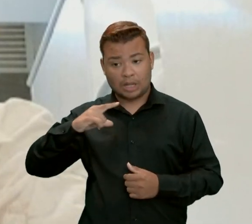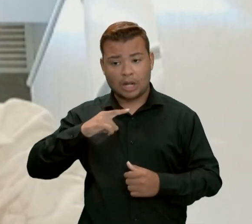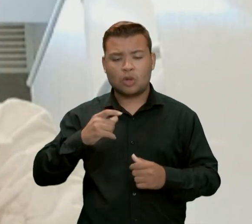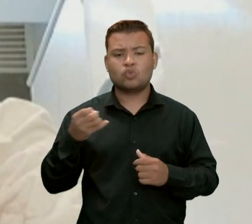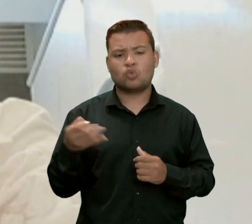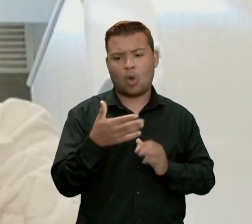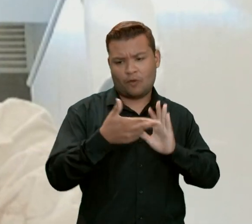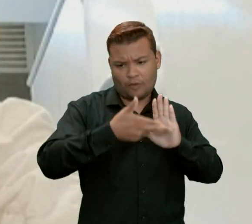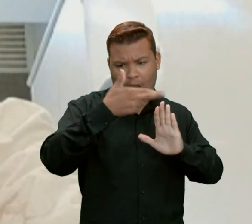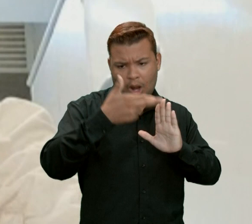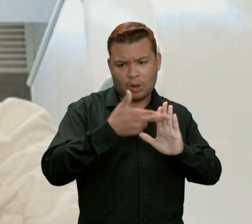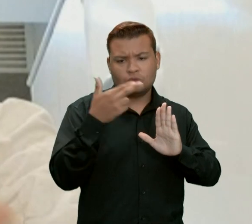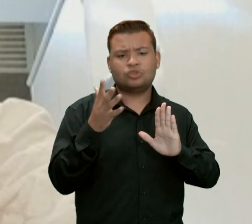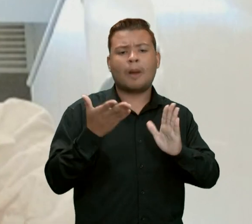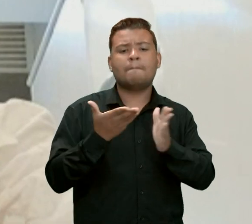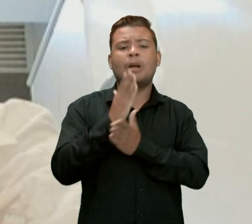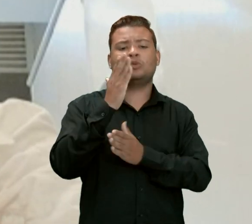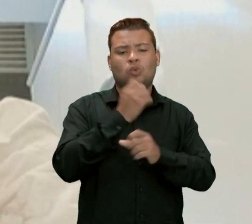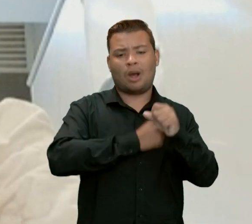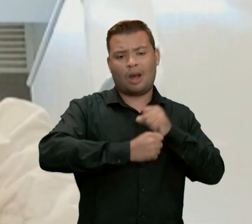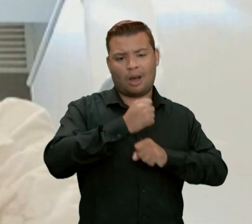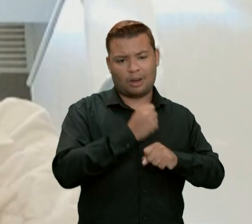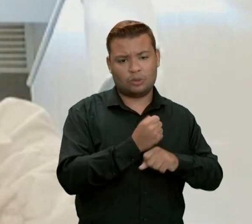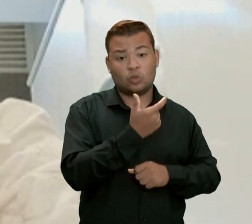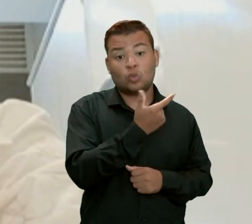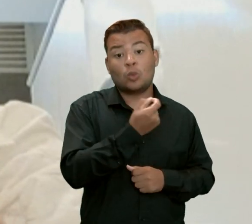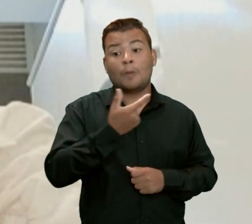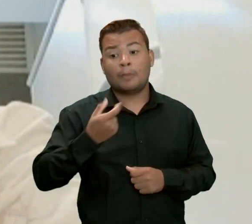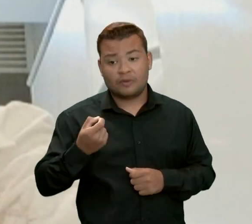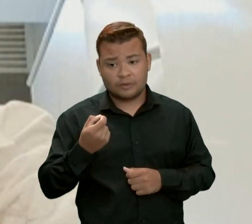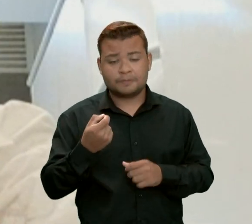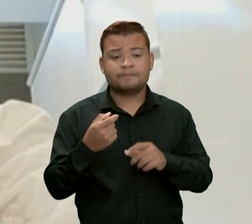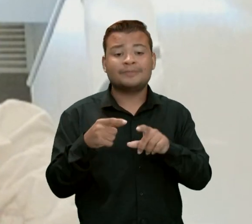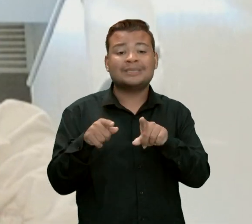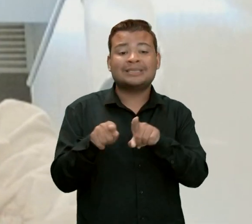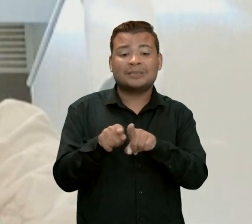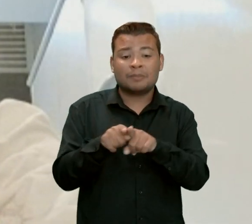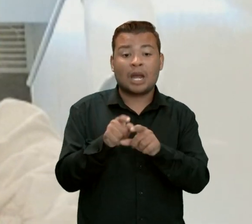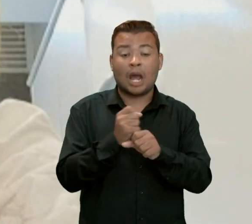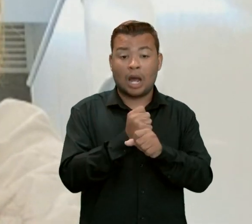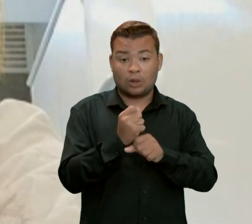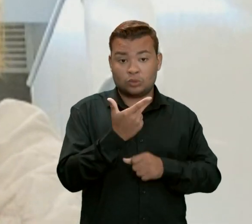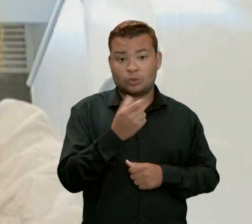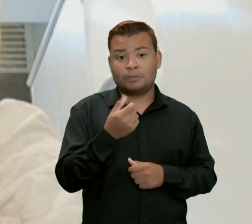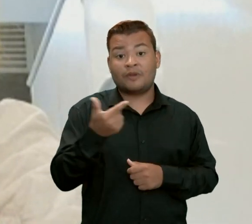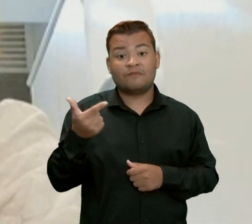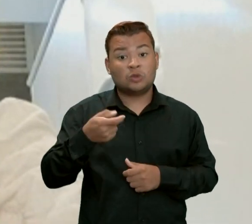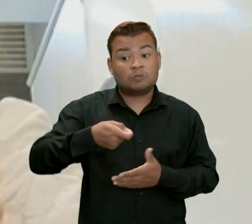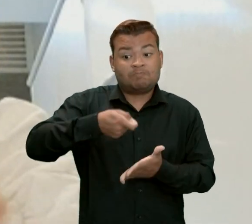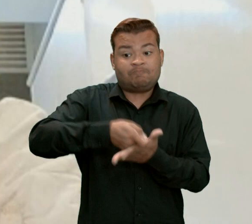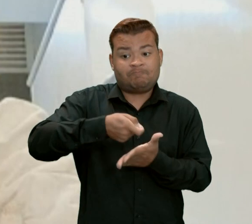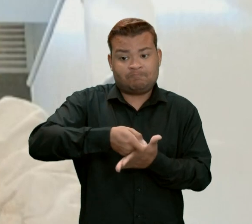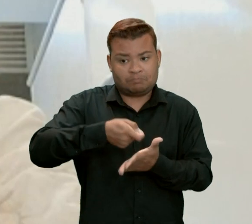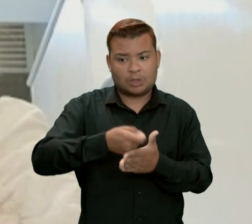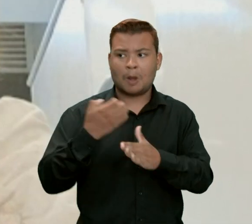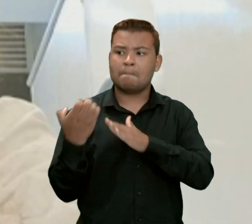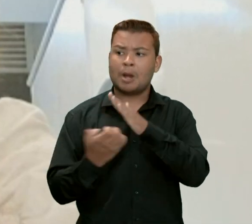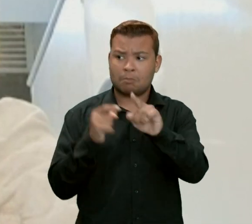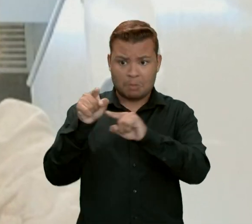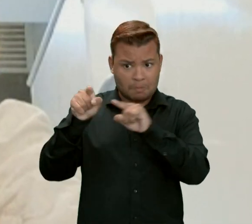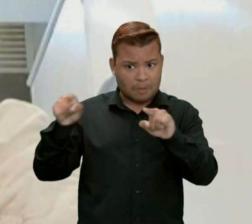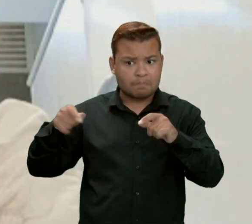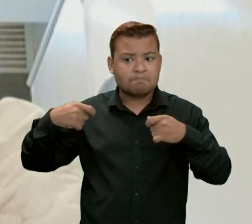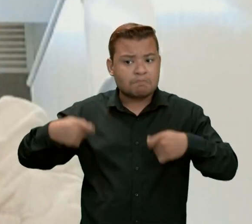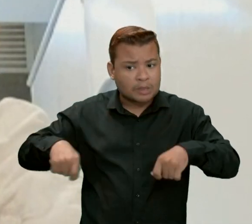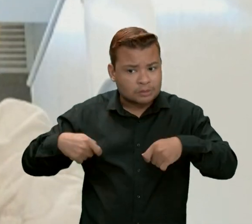né, promulgada em 2020 e cobrada a partir de 2022 para as grandes empresas e a partir de